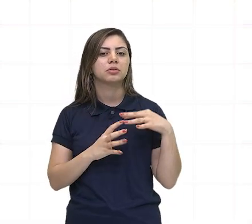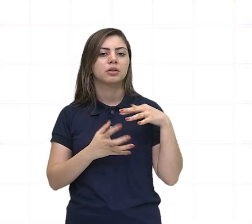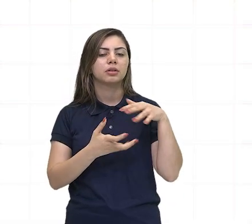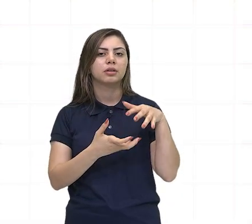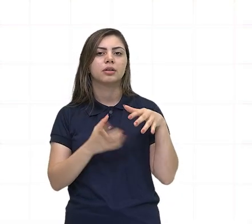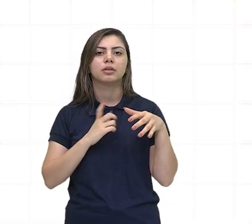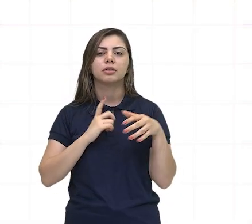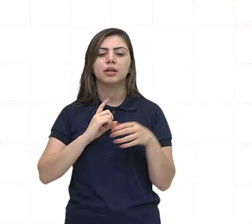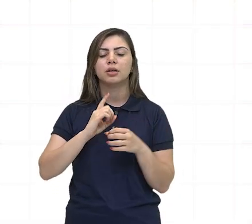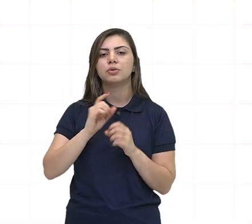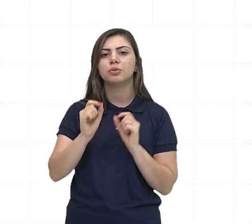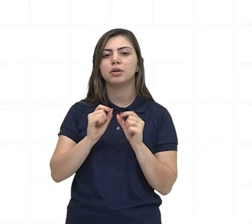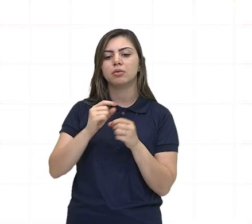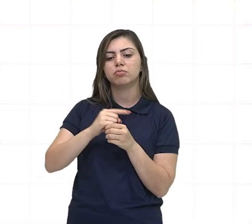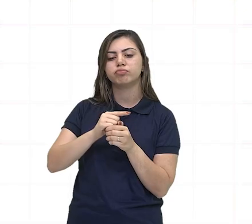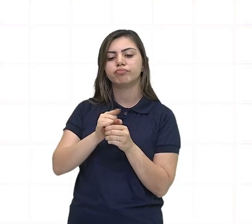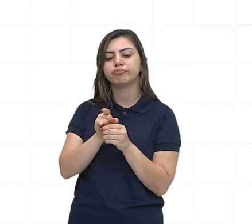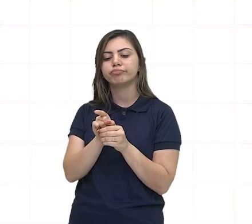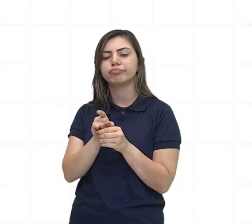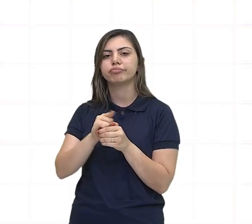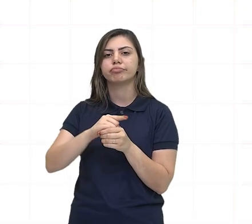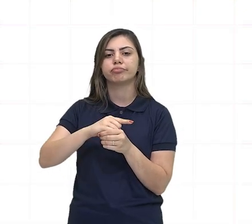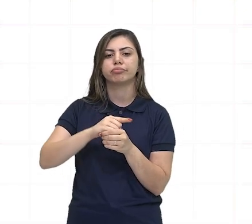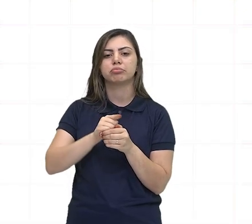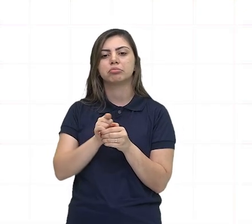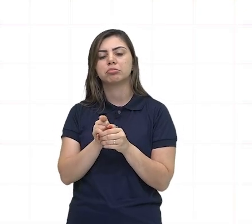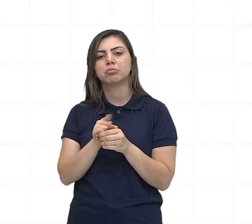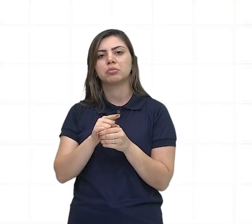na bússola, o ser humano sempre pensou que ela